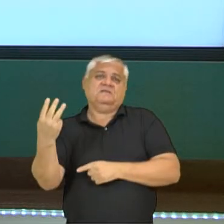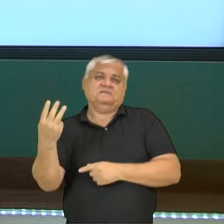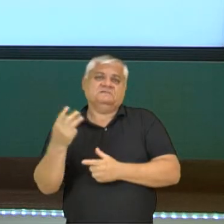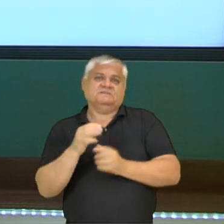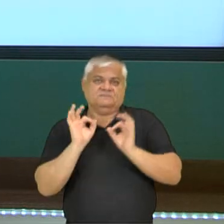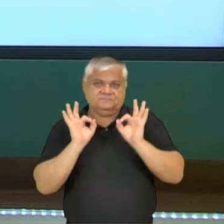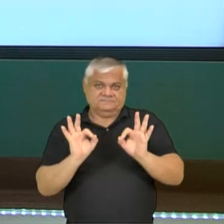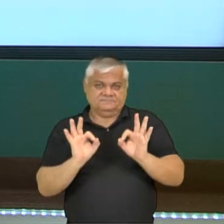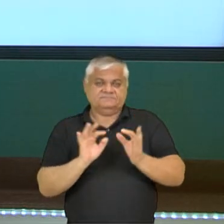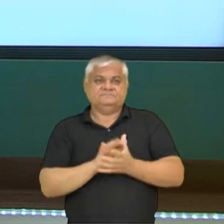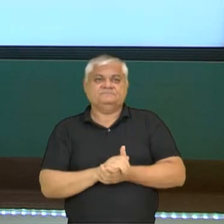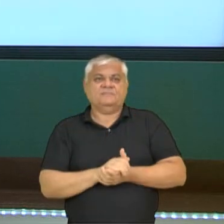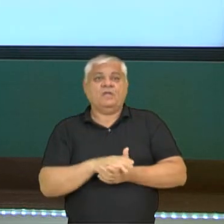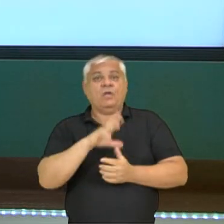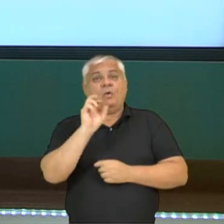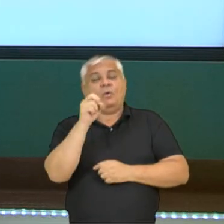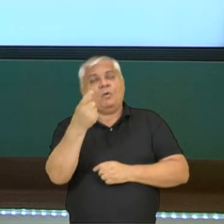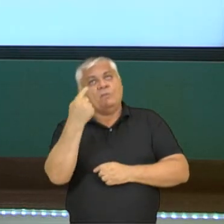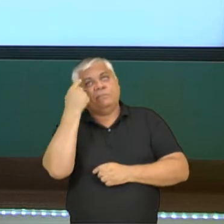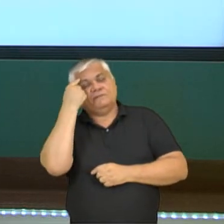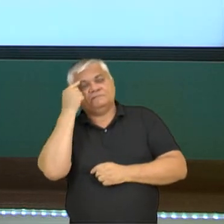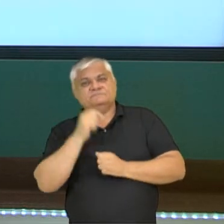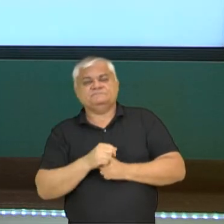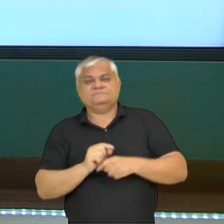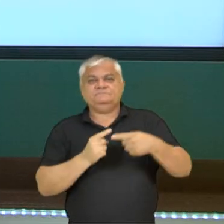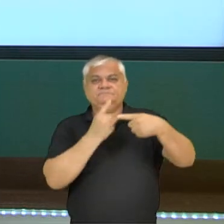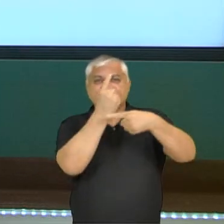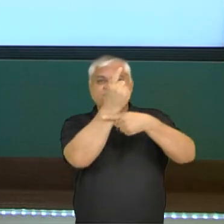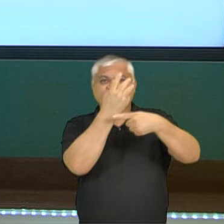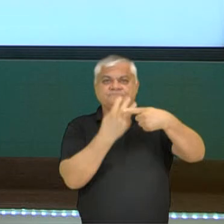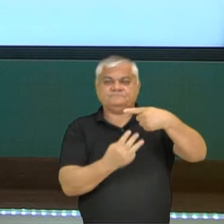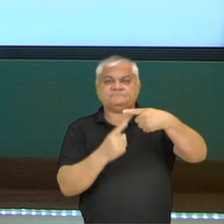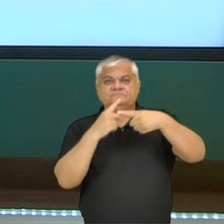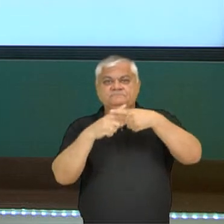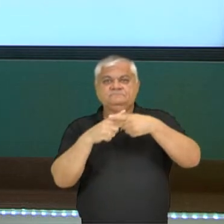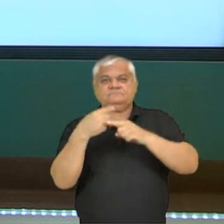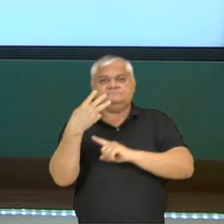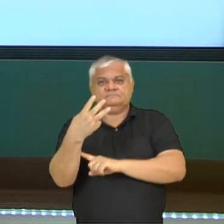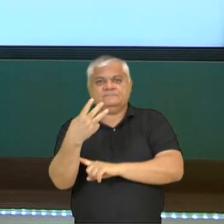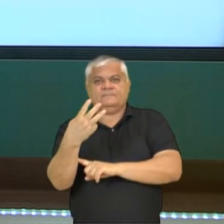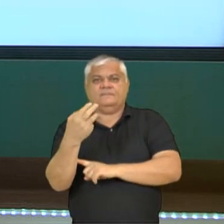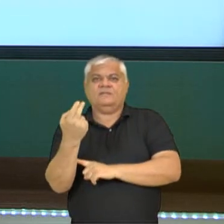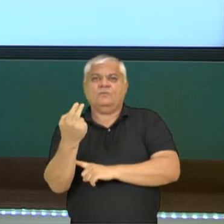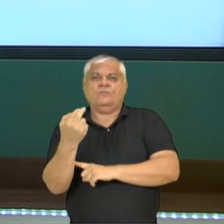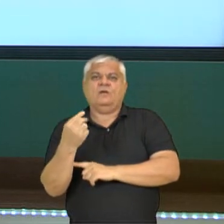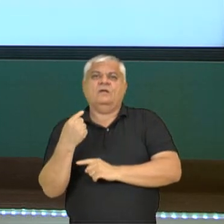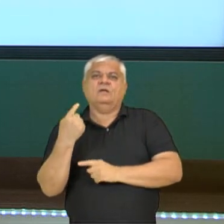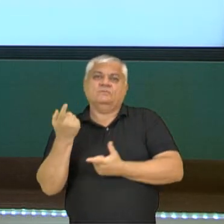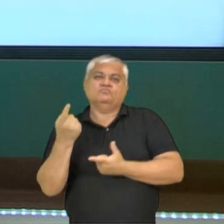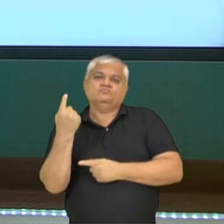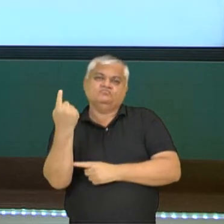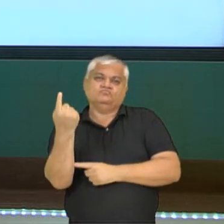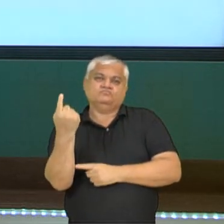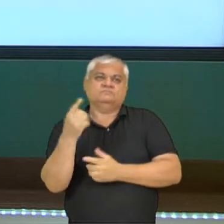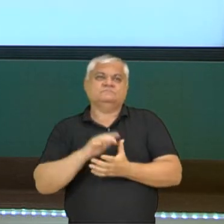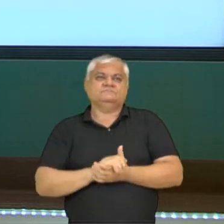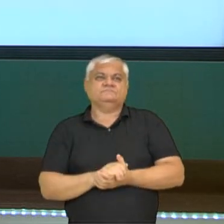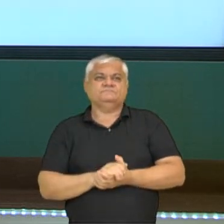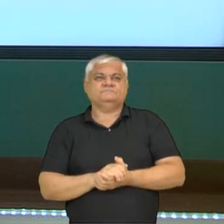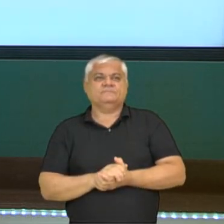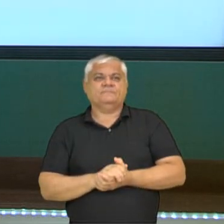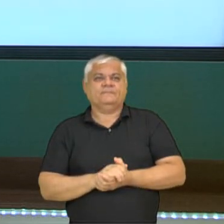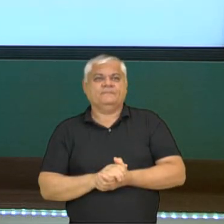3, ok? Ou eu posso pensar assim, 1/3 vezes 3 vai ser igual a mais 1,